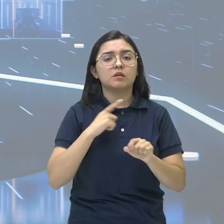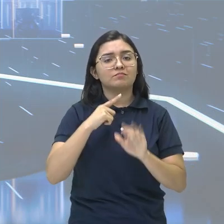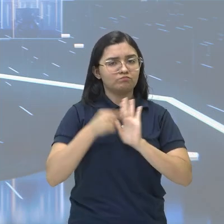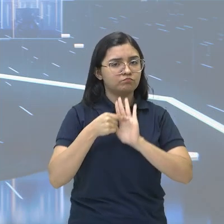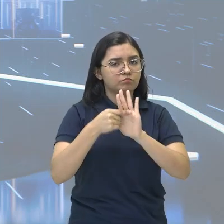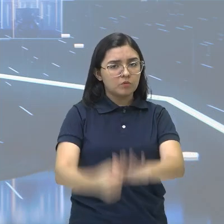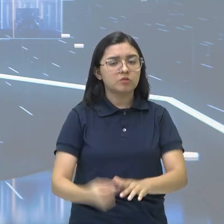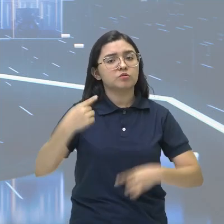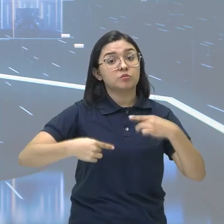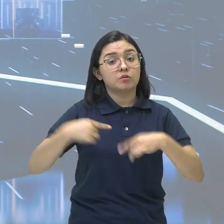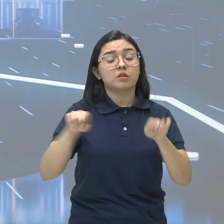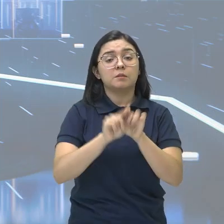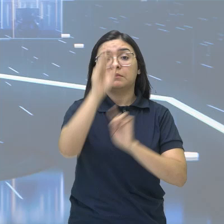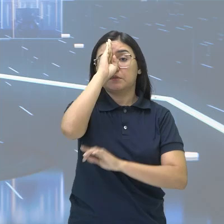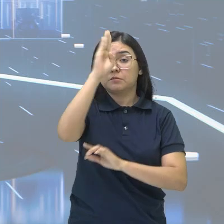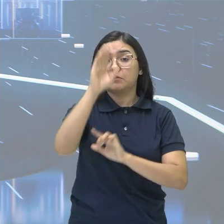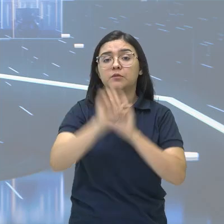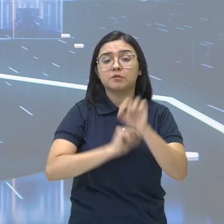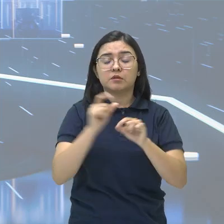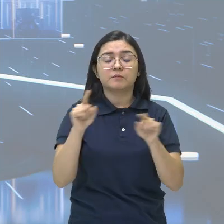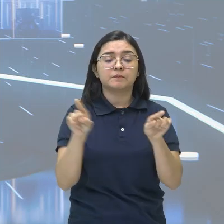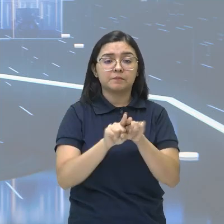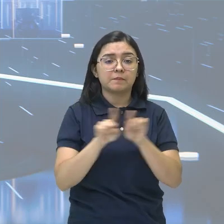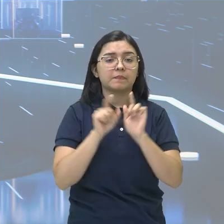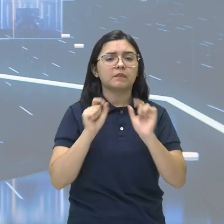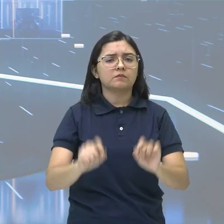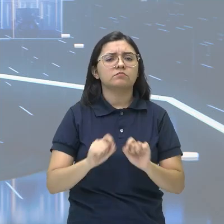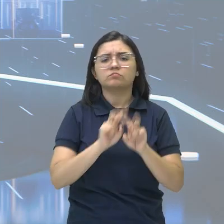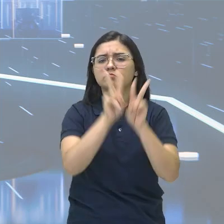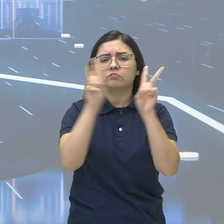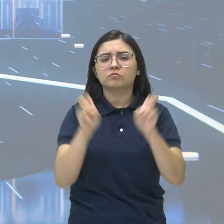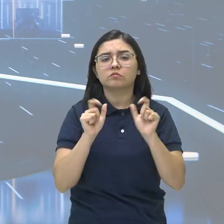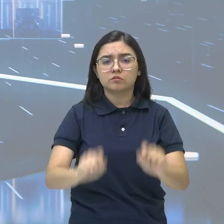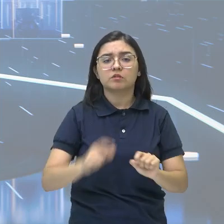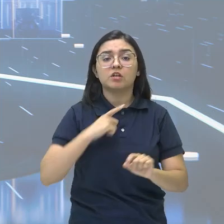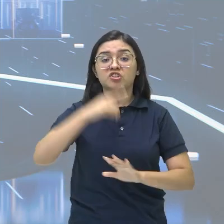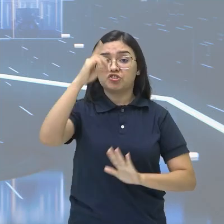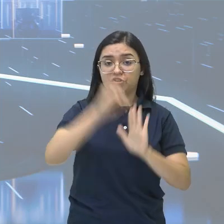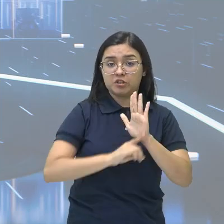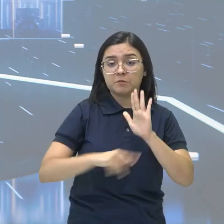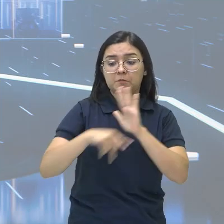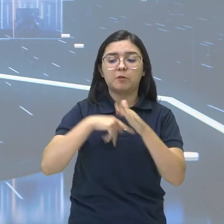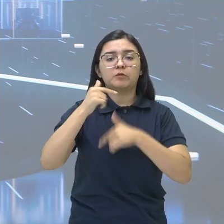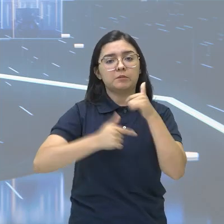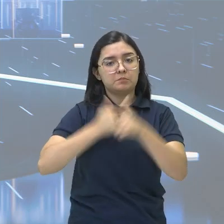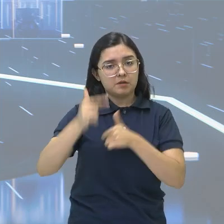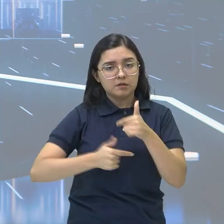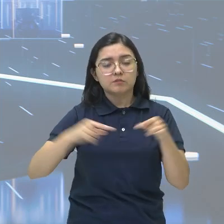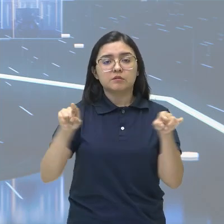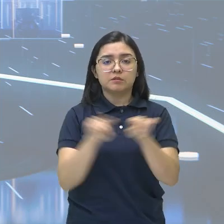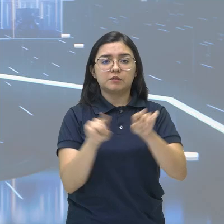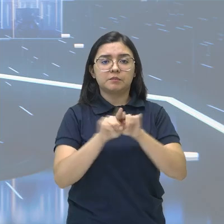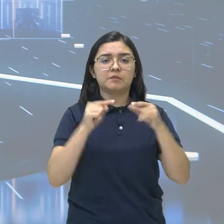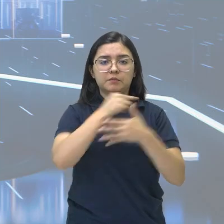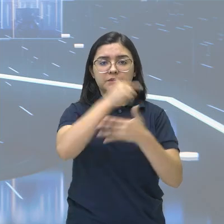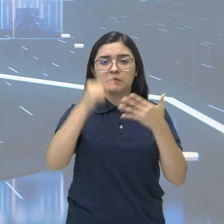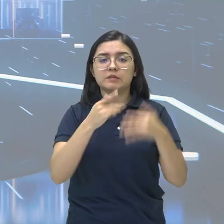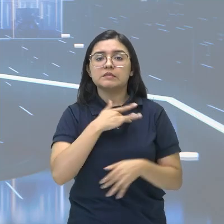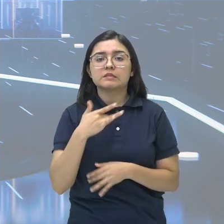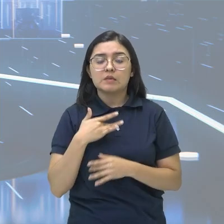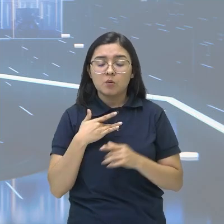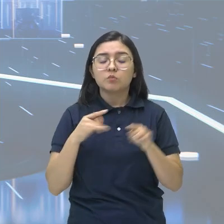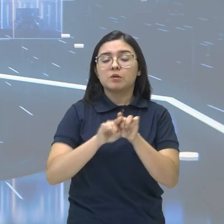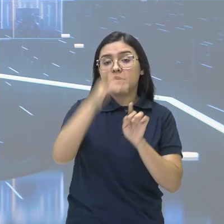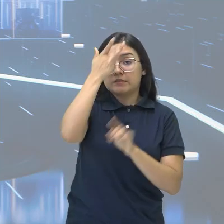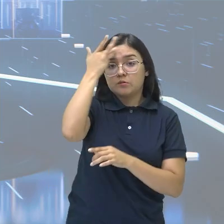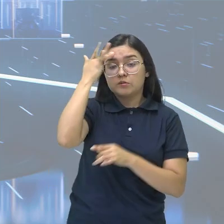abordados, especialmente no que diz respeito a direitos trabalhistas, a questão da saúde